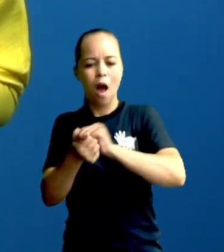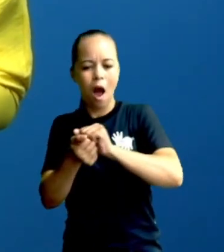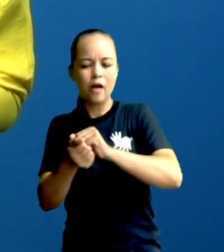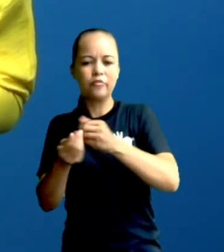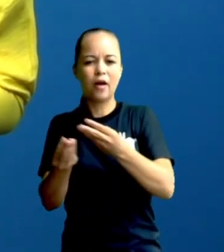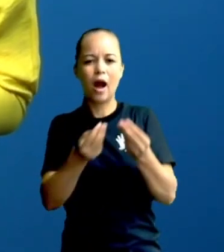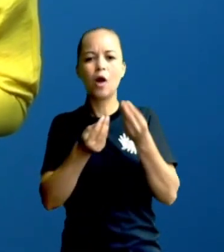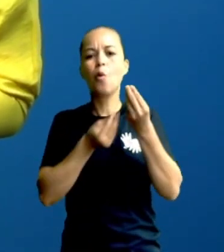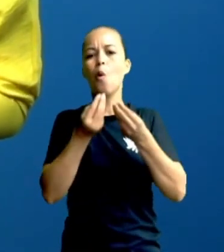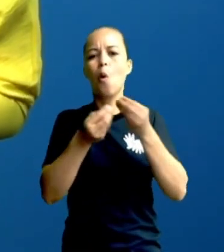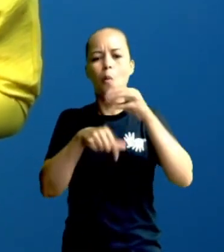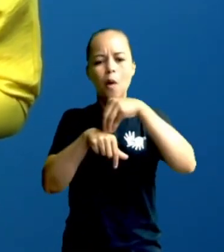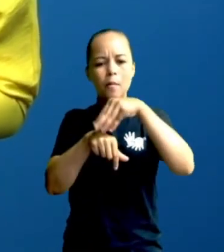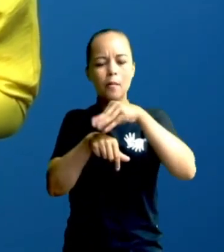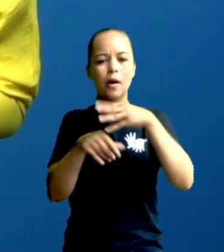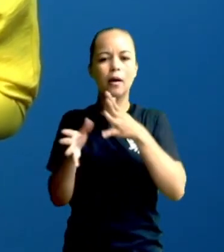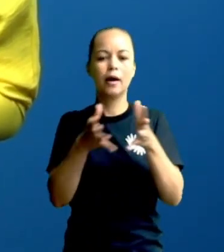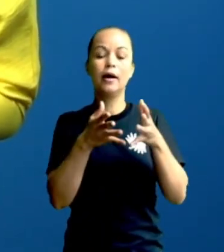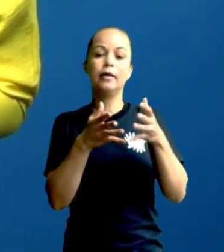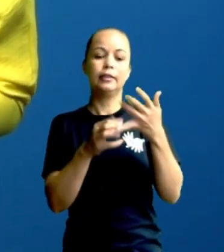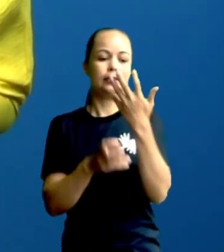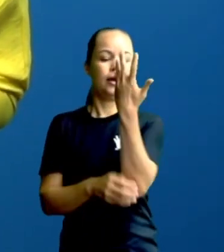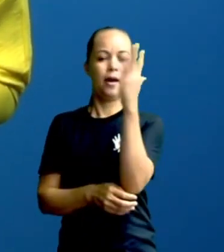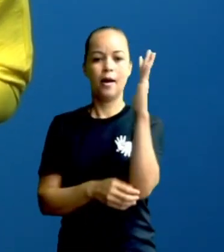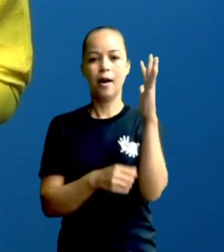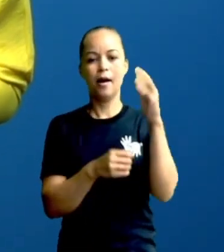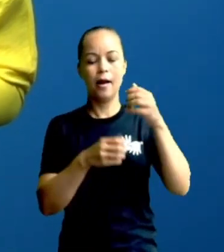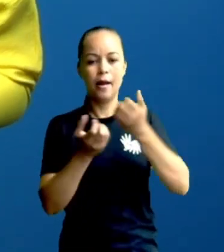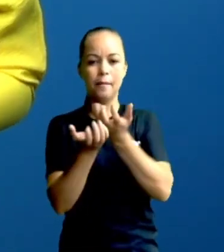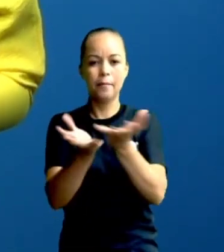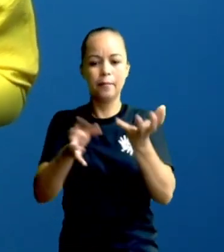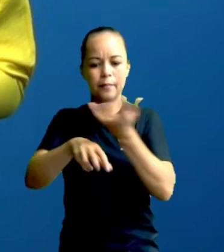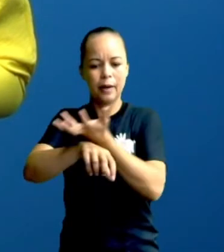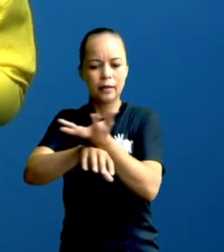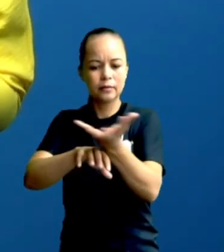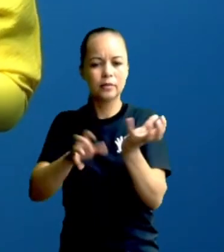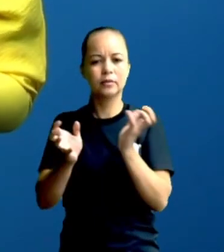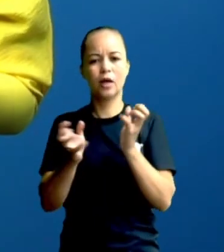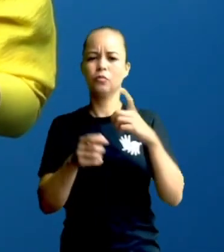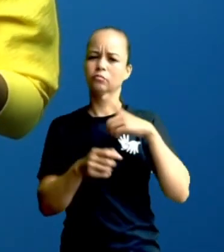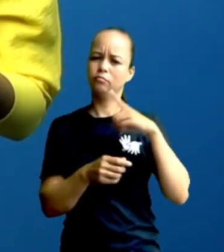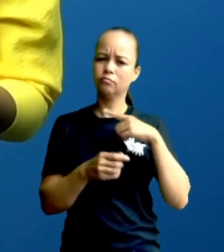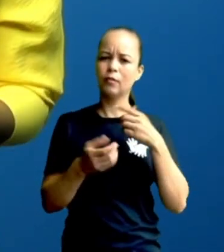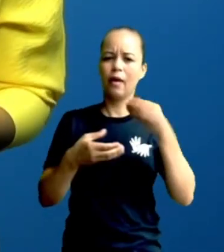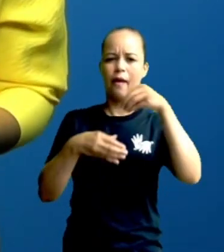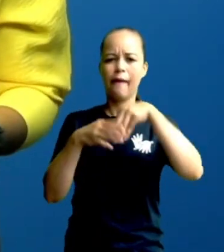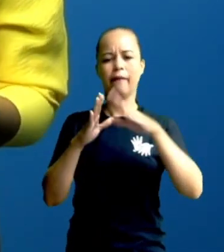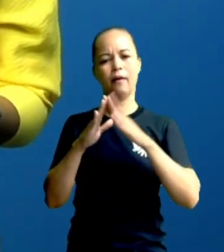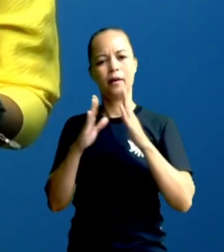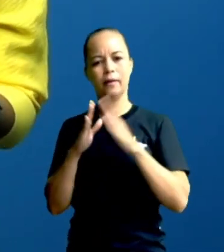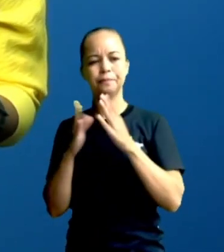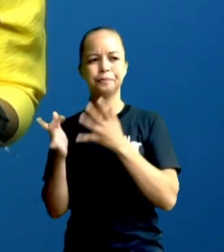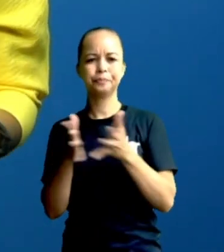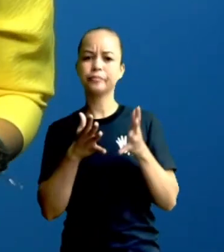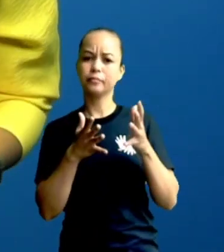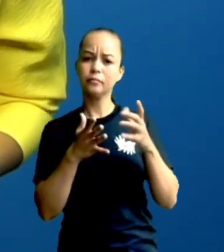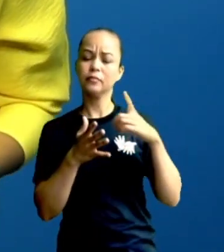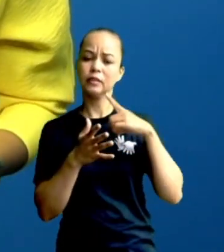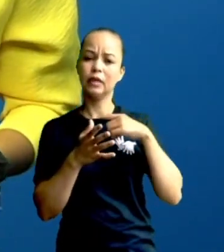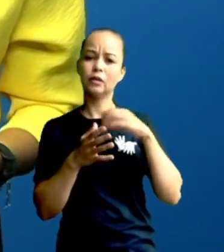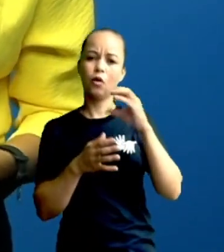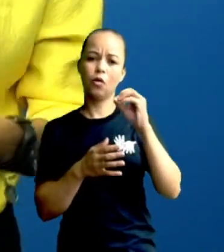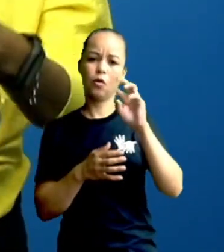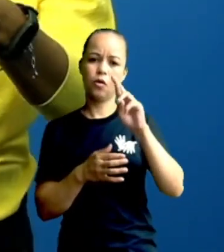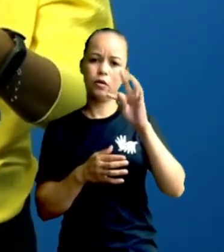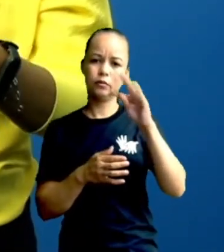tenham aquela plantação, né, mais doméstica, você até plantar certas hortaliças